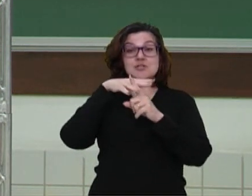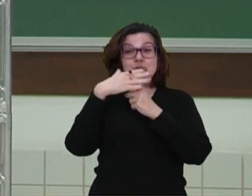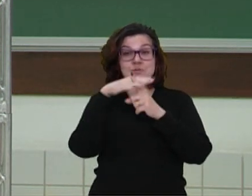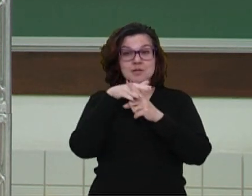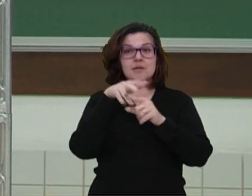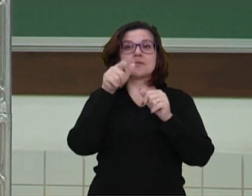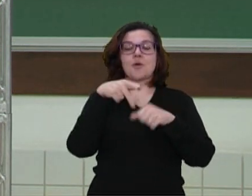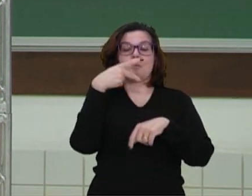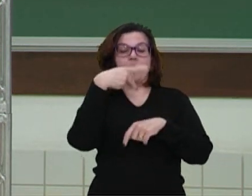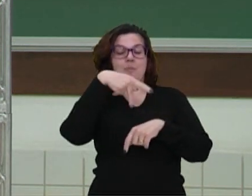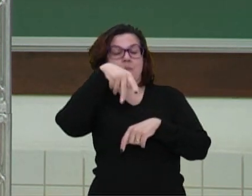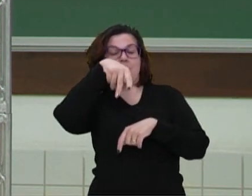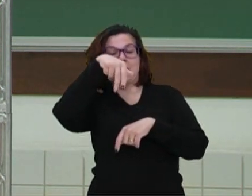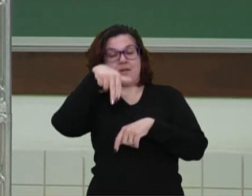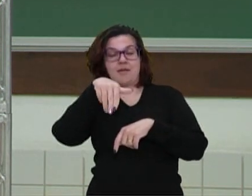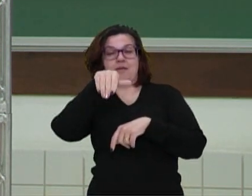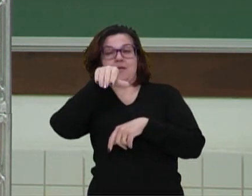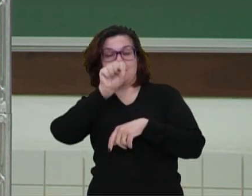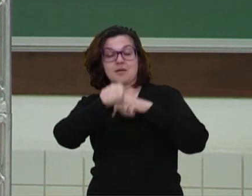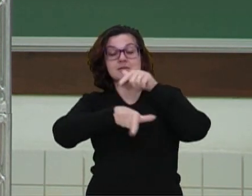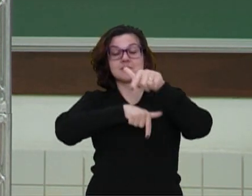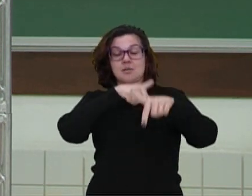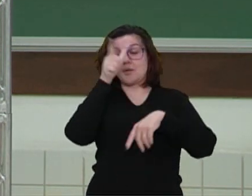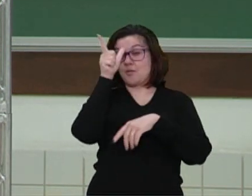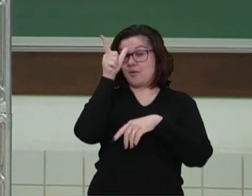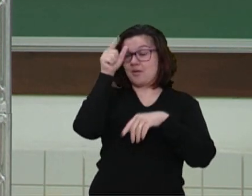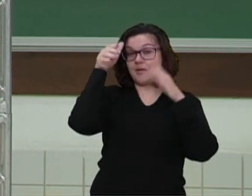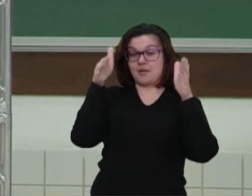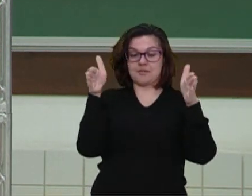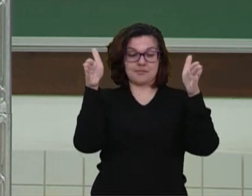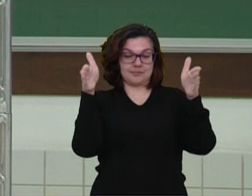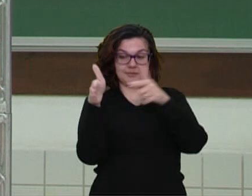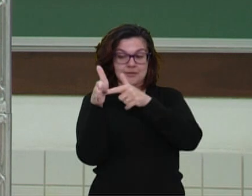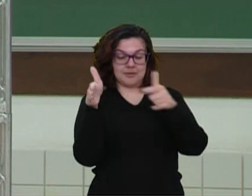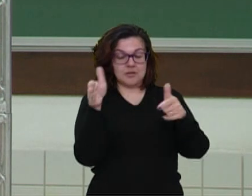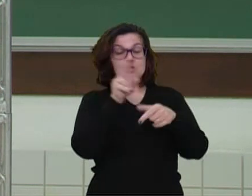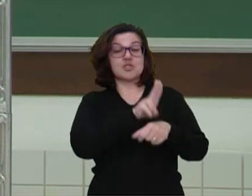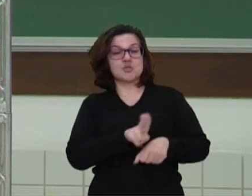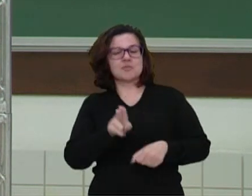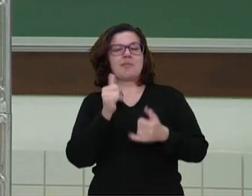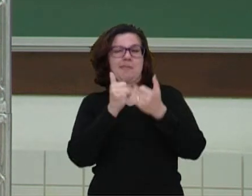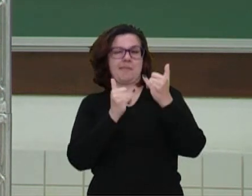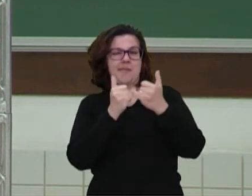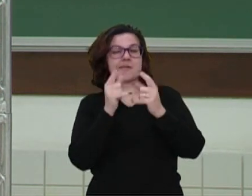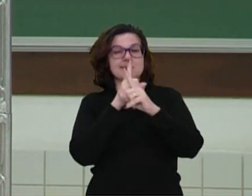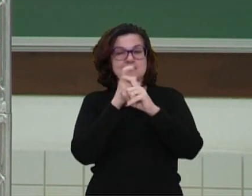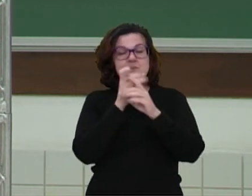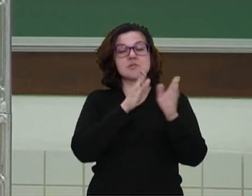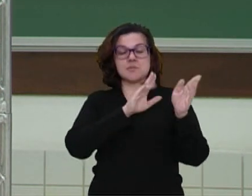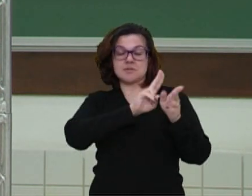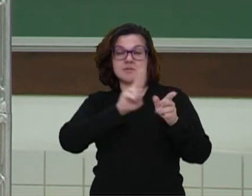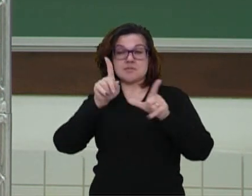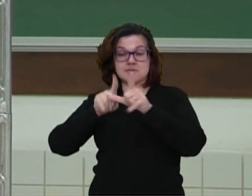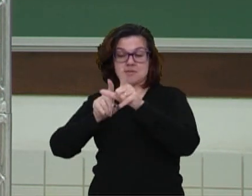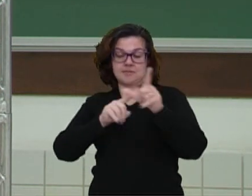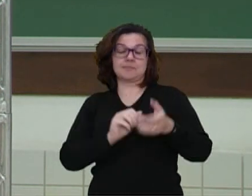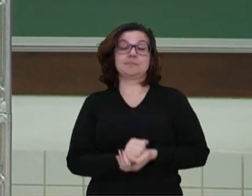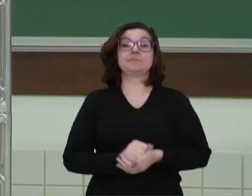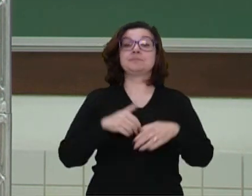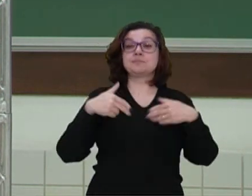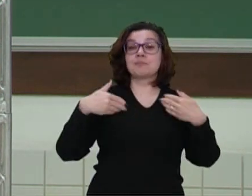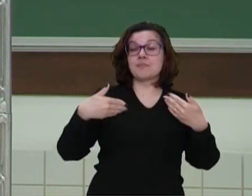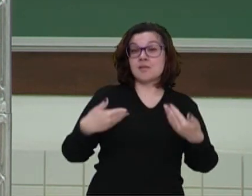Partido Nacional Socialista dos Trabalhadores Alemães. Tratamos eles como equivalentes, ok? O nazismo trazia